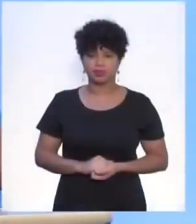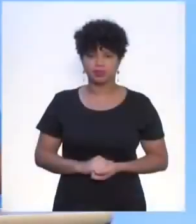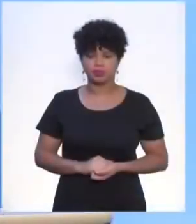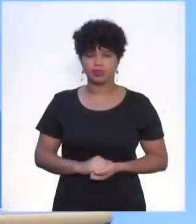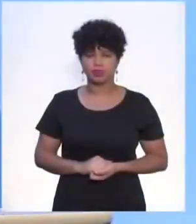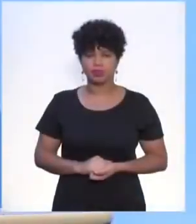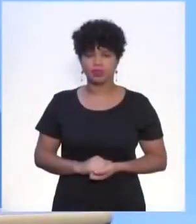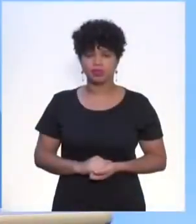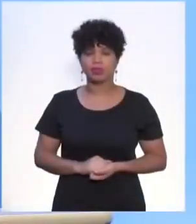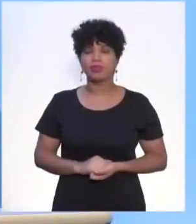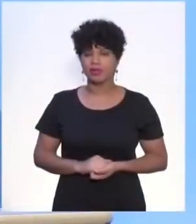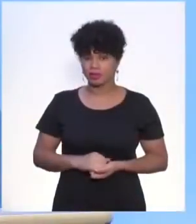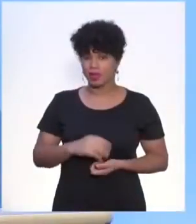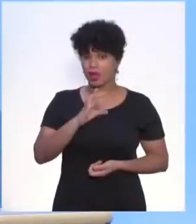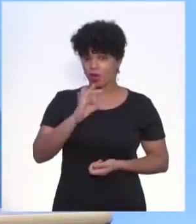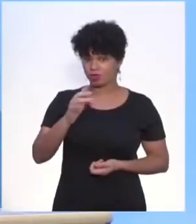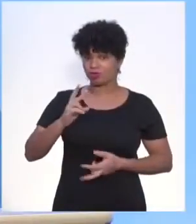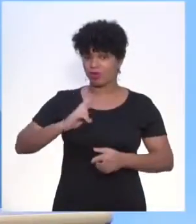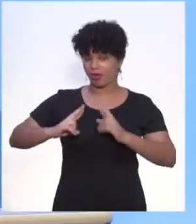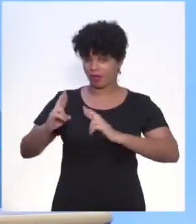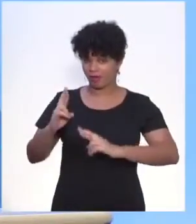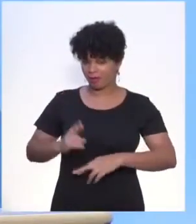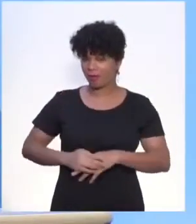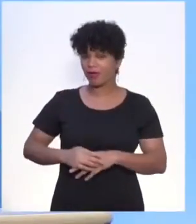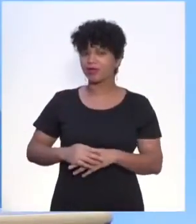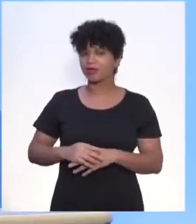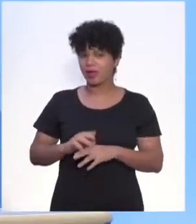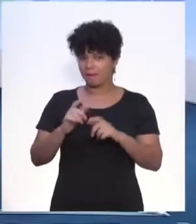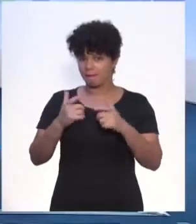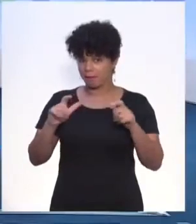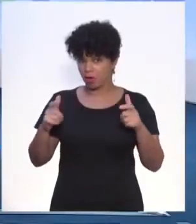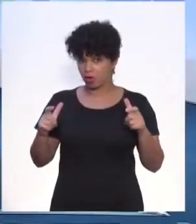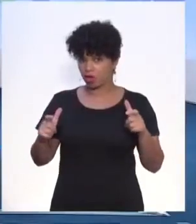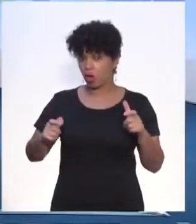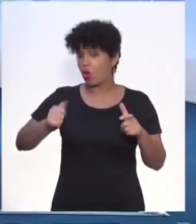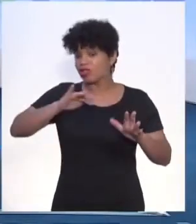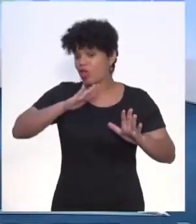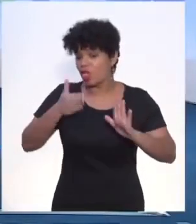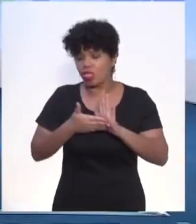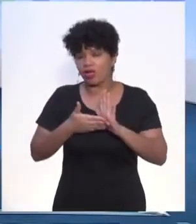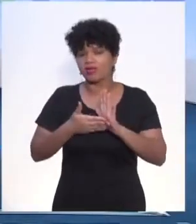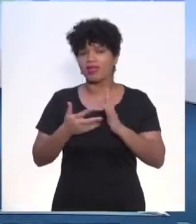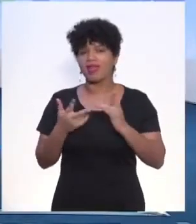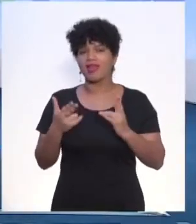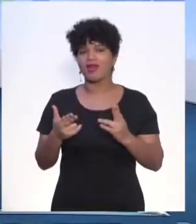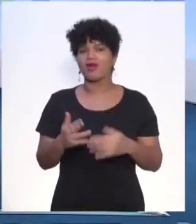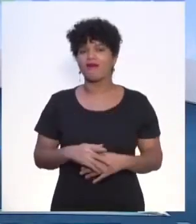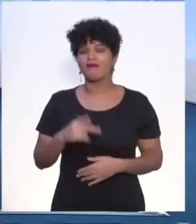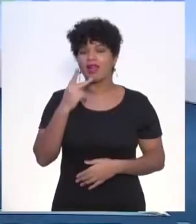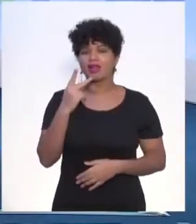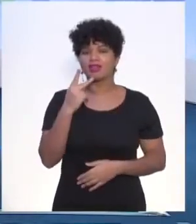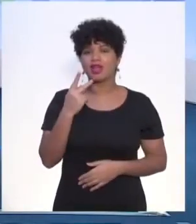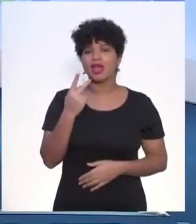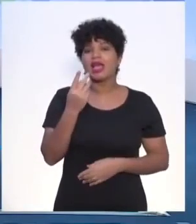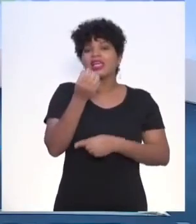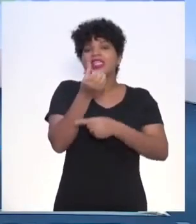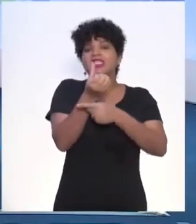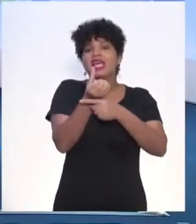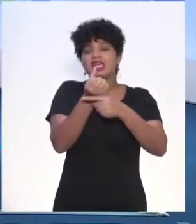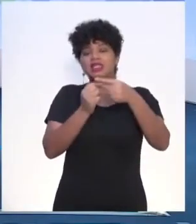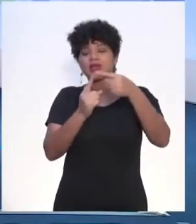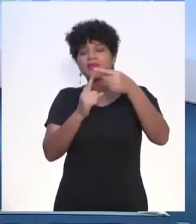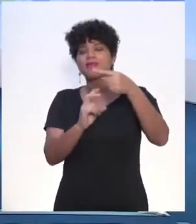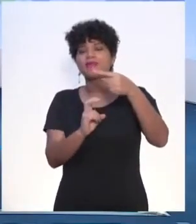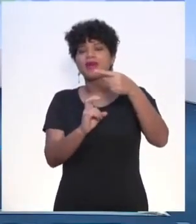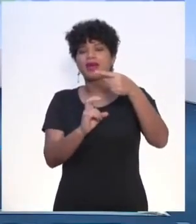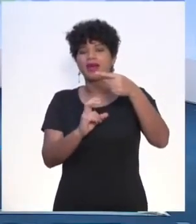Super bacana, viu, Osmar? Bacana. O pessoal respondeu aí quase que unanimidade, né? Legal. Respondendo que são 6 para 15,